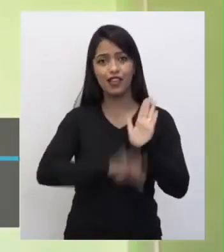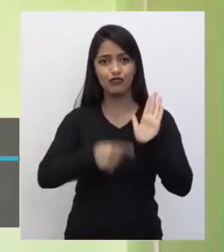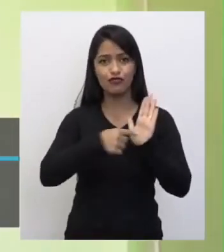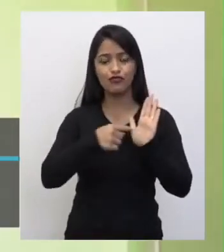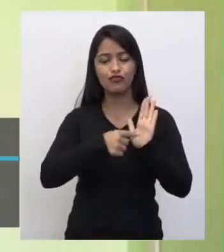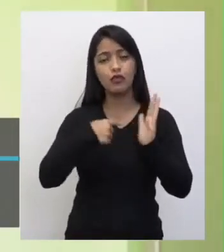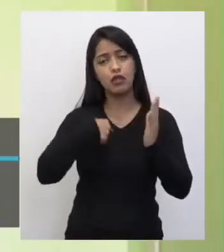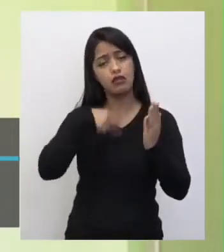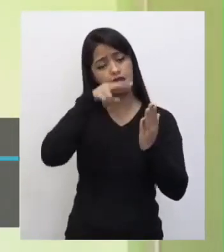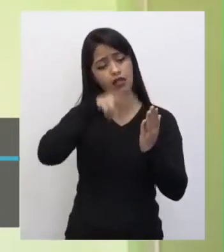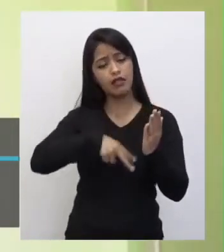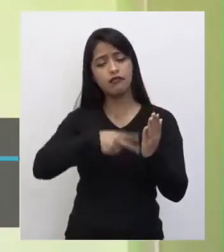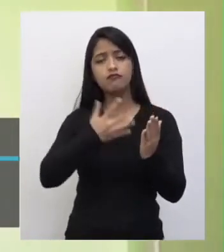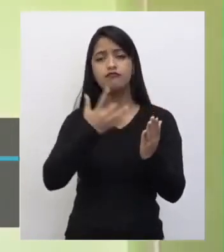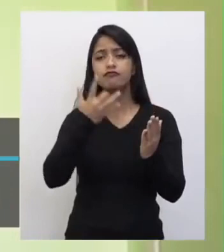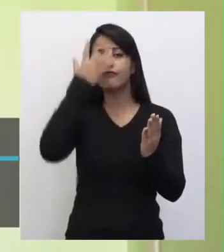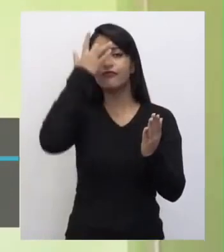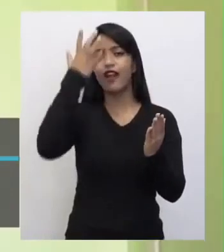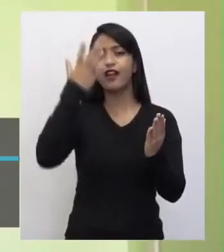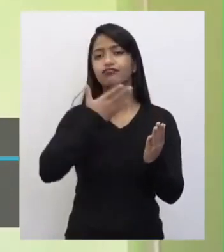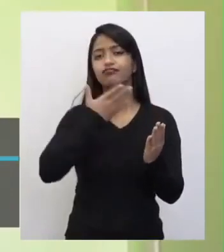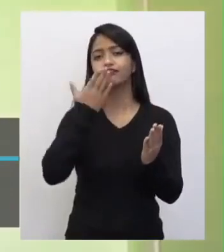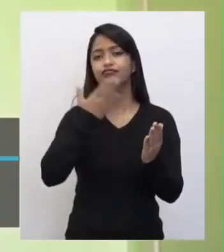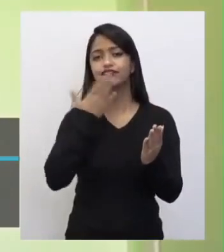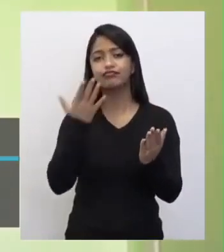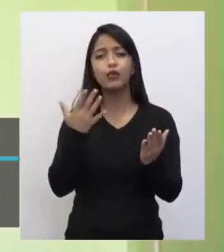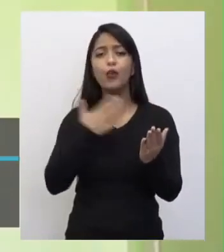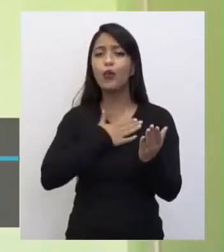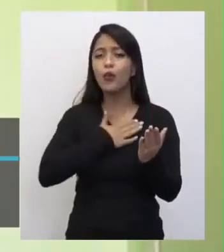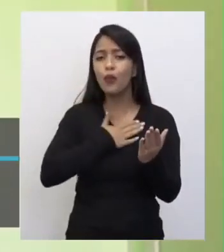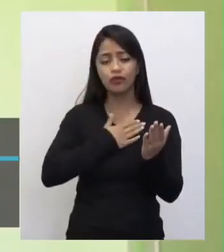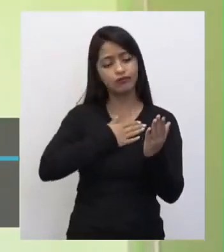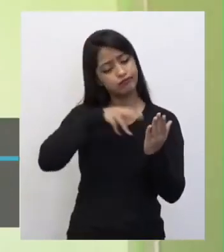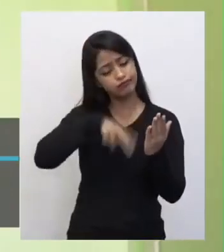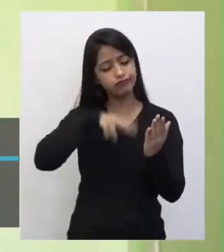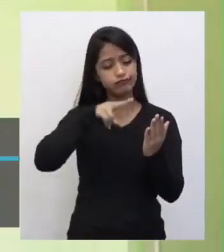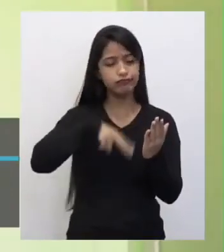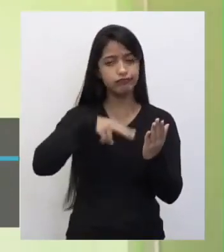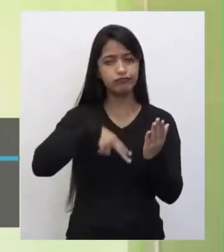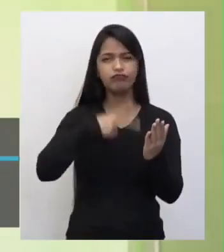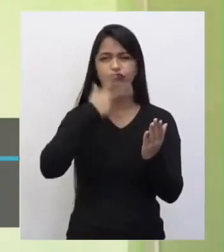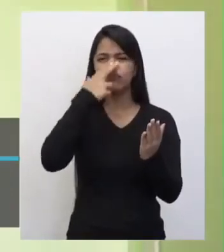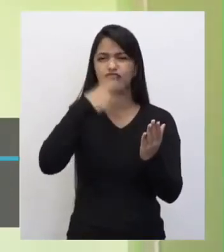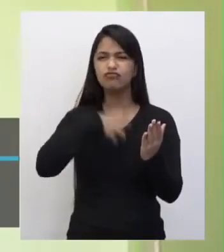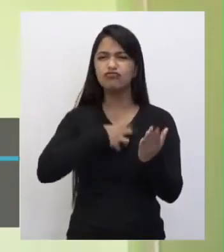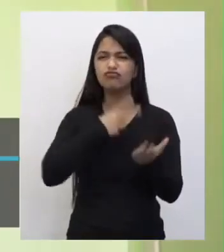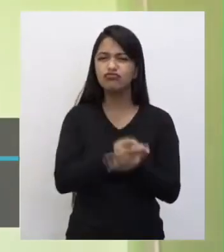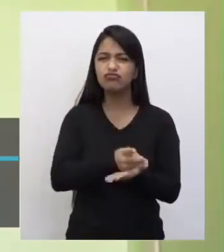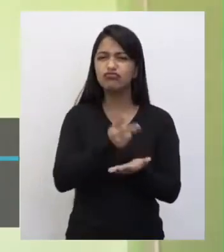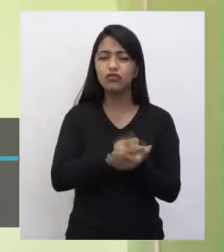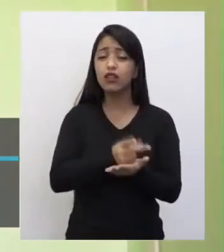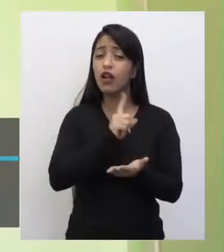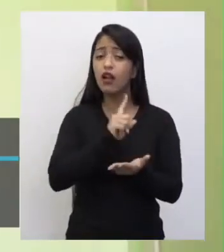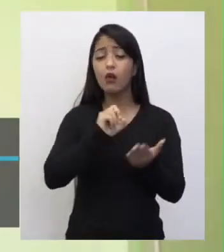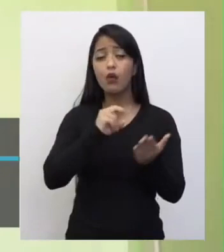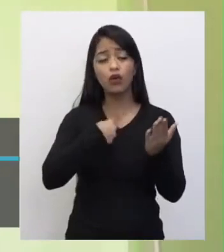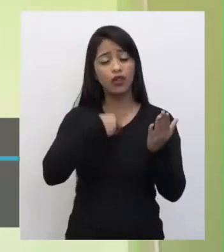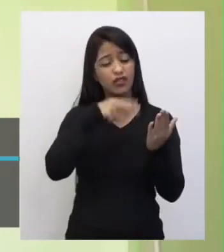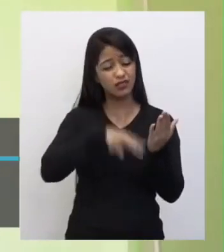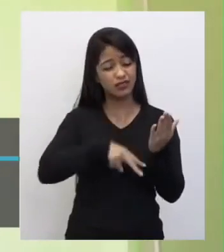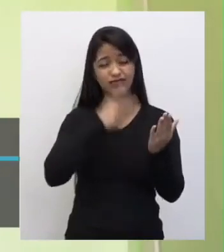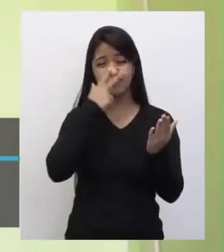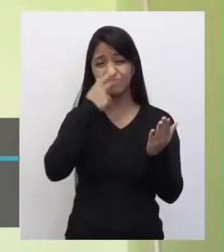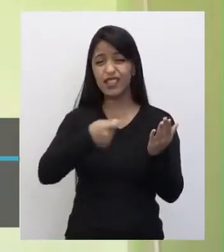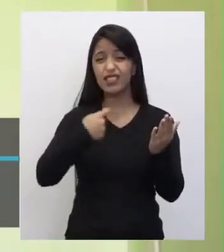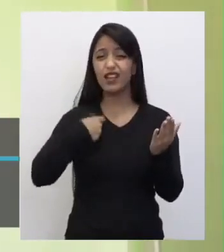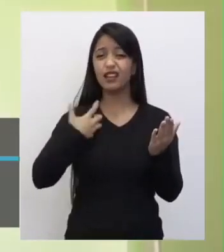fácil de se ler, gostoso de se ler, que não fique repetitivo, né? Que não fique cansativo para o